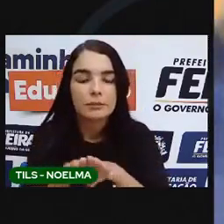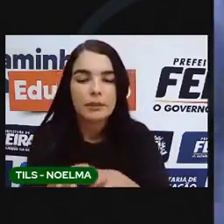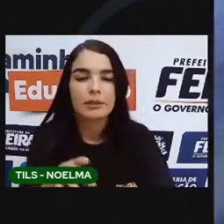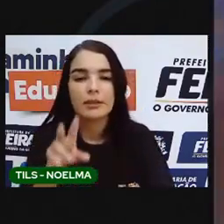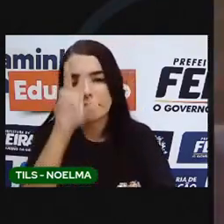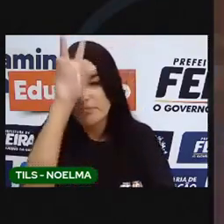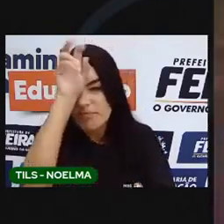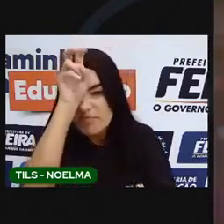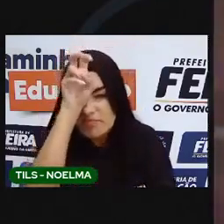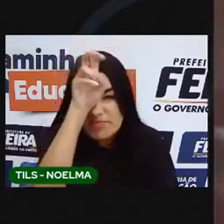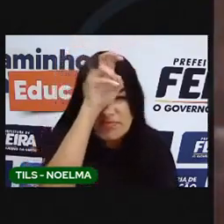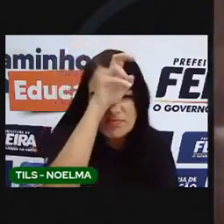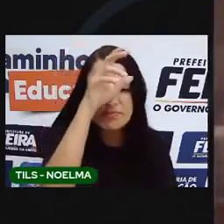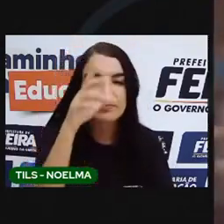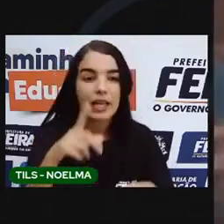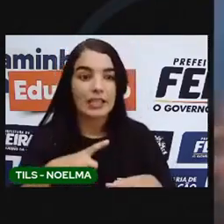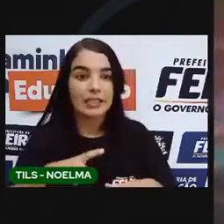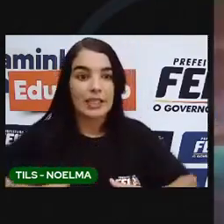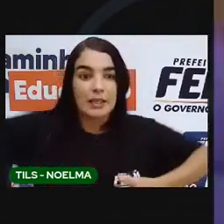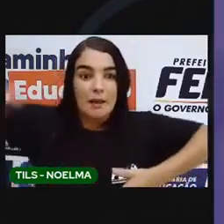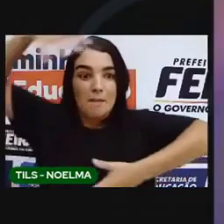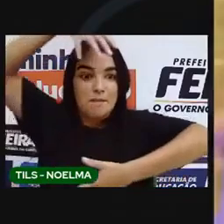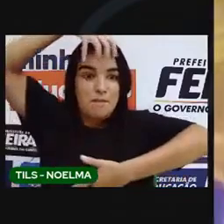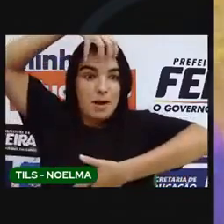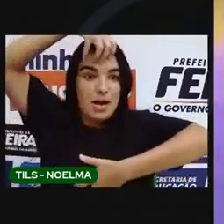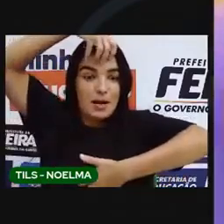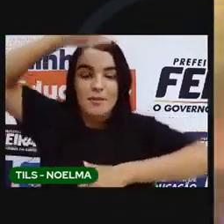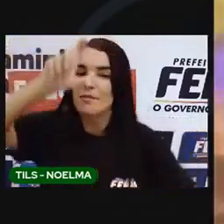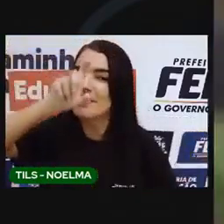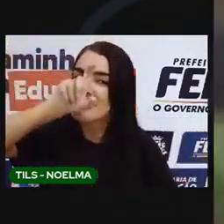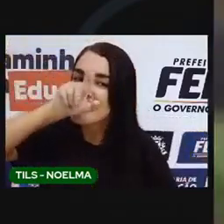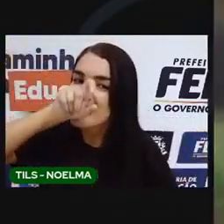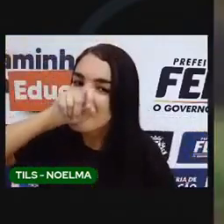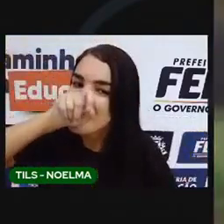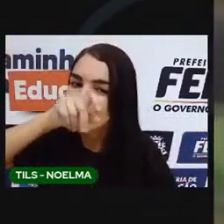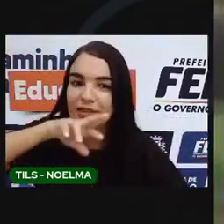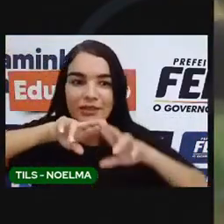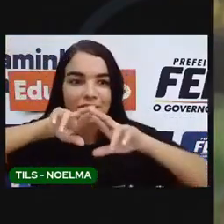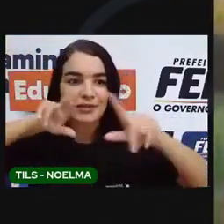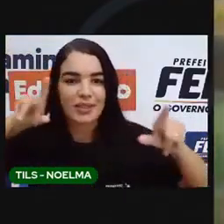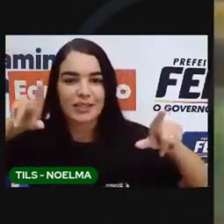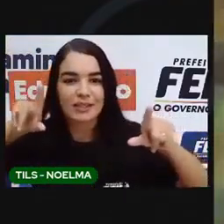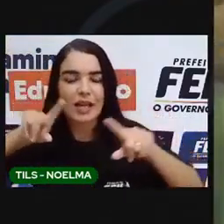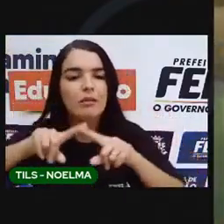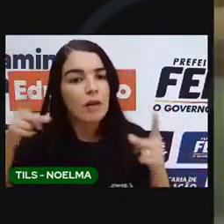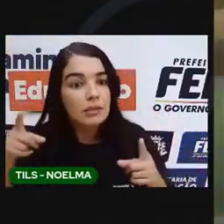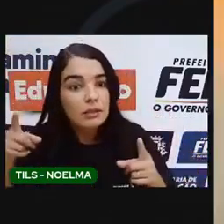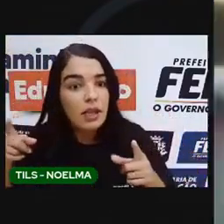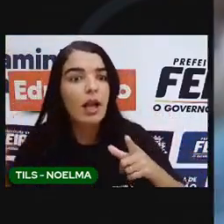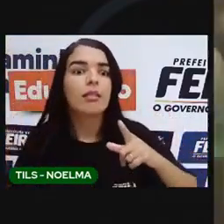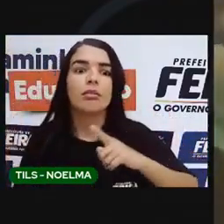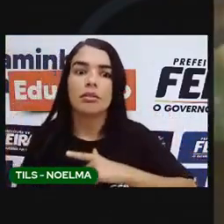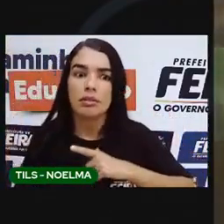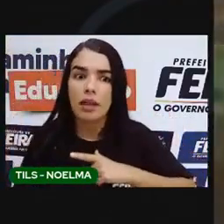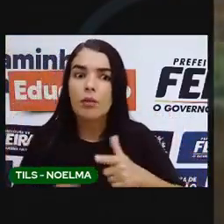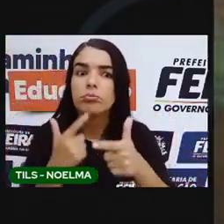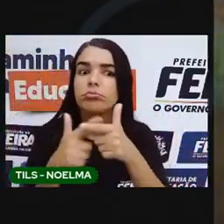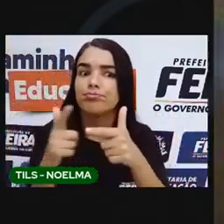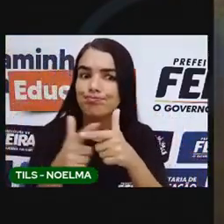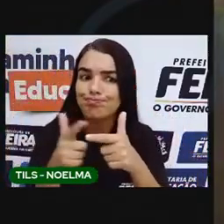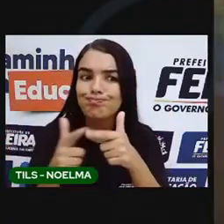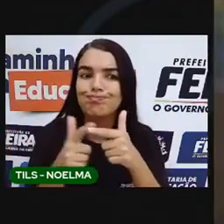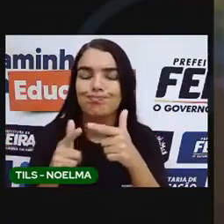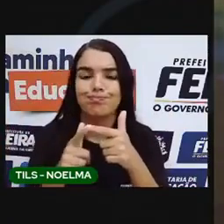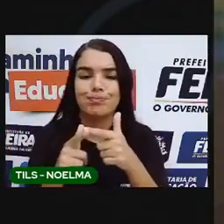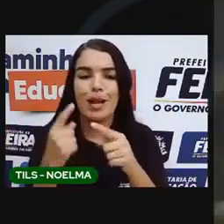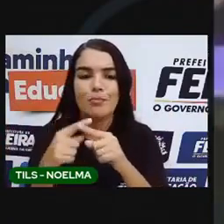pela grande variedade de macacos e aves. Mas por trás de toda essa beleza, nós temos um problema. O desmatamento vem cada vez mais